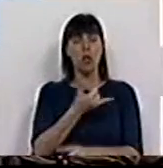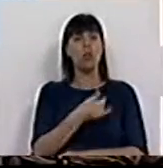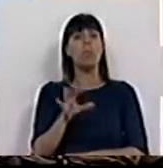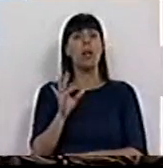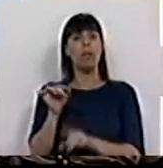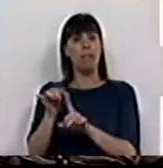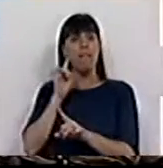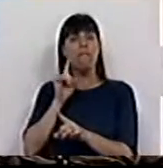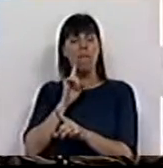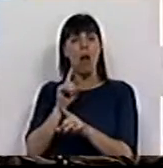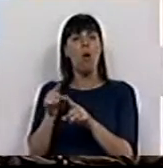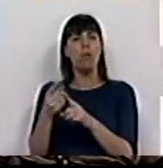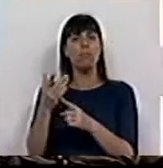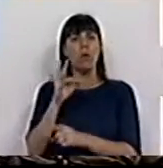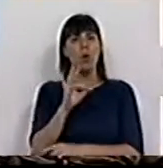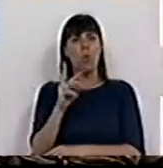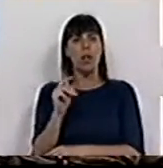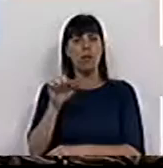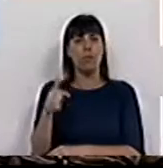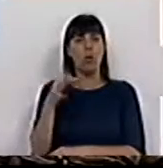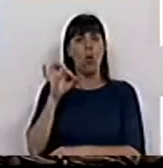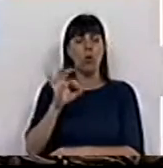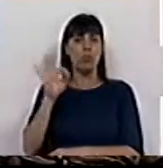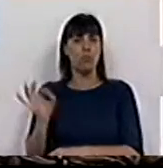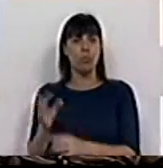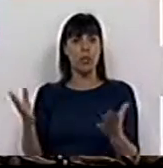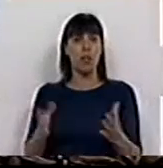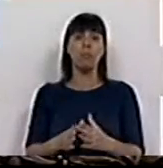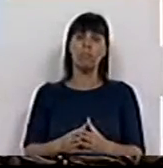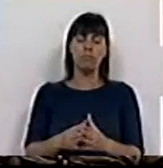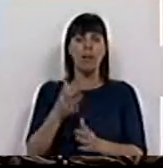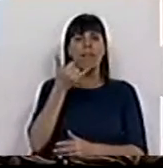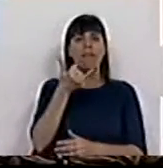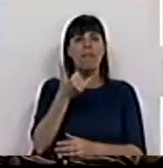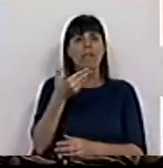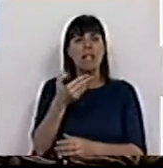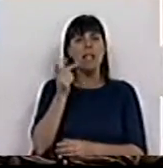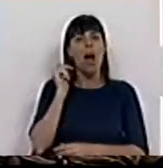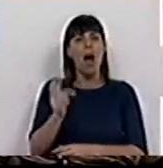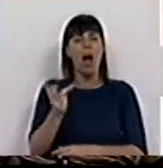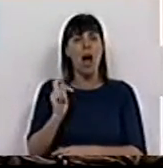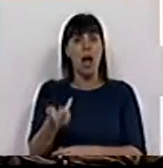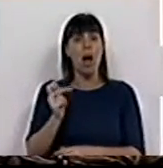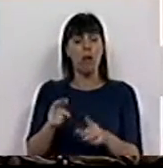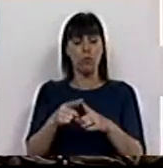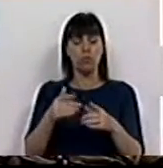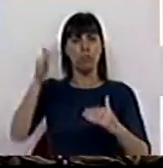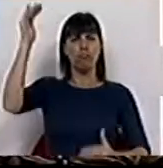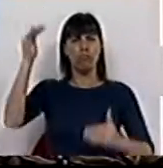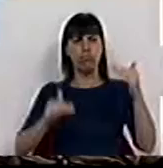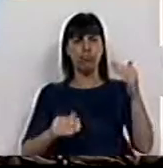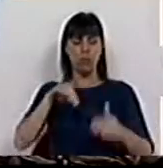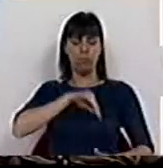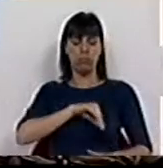2014, este valor representava 43,8%. Há 27 anos que a disparidade